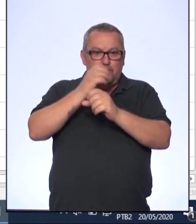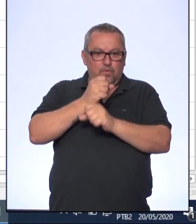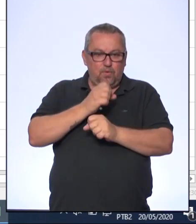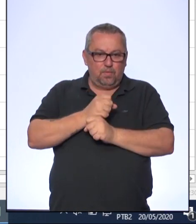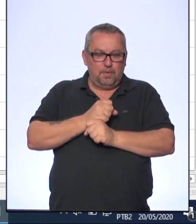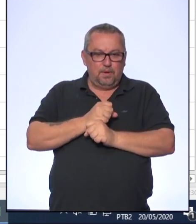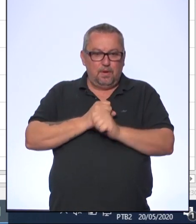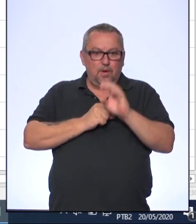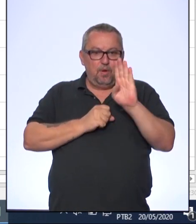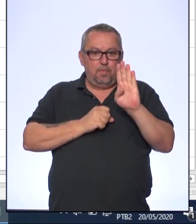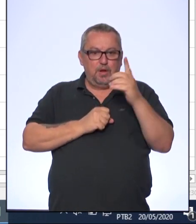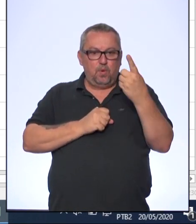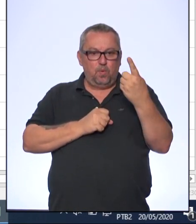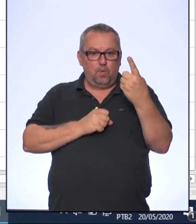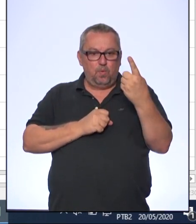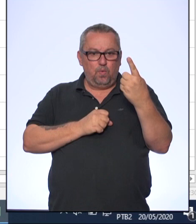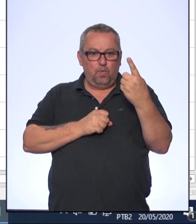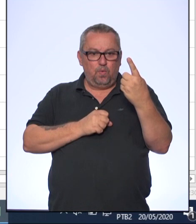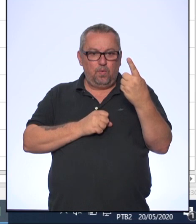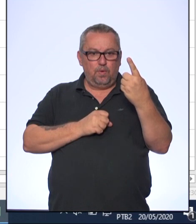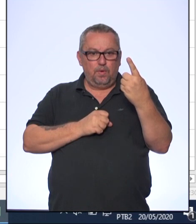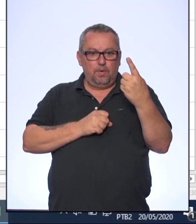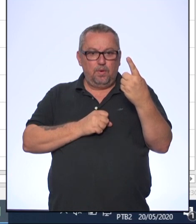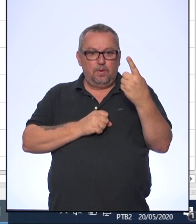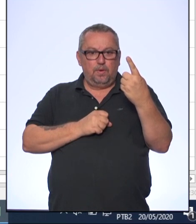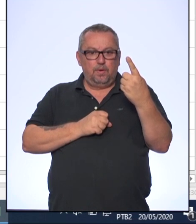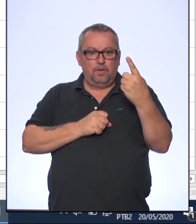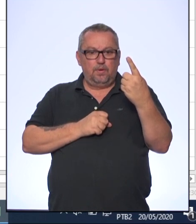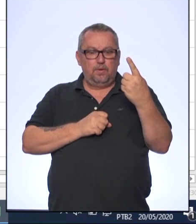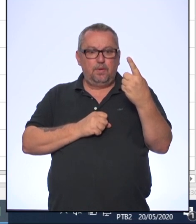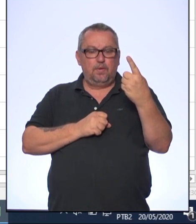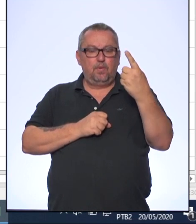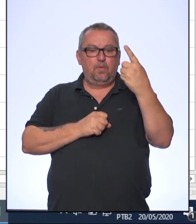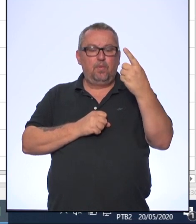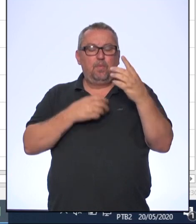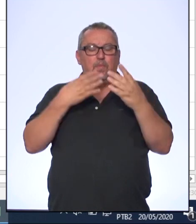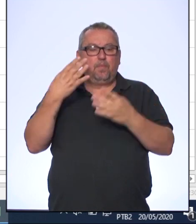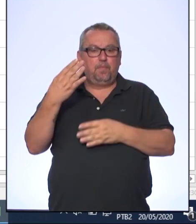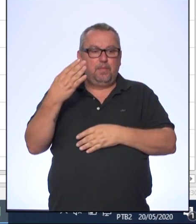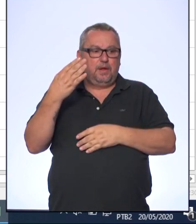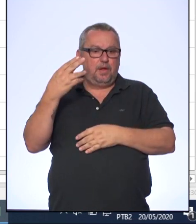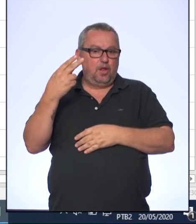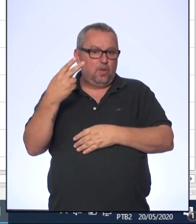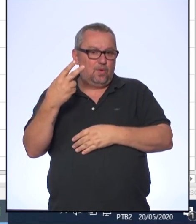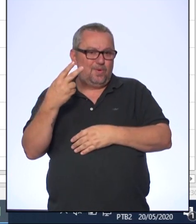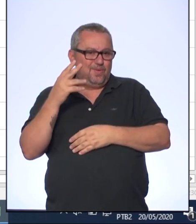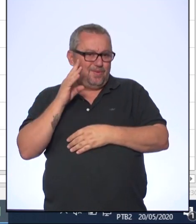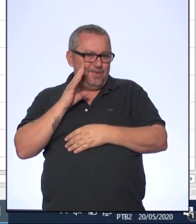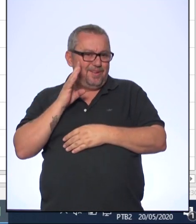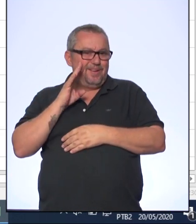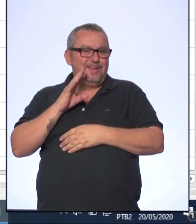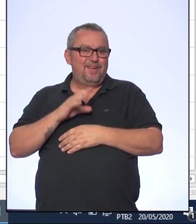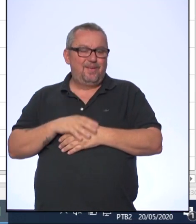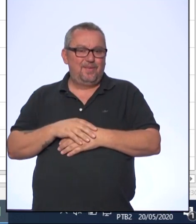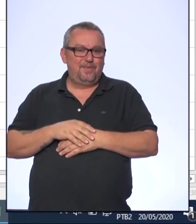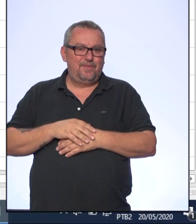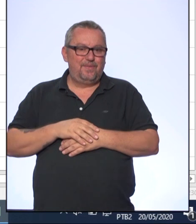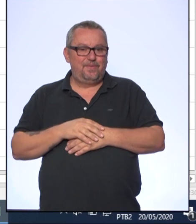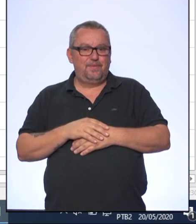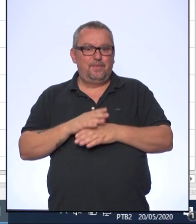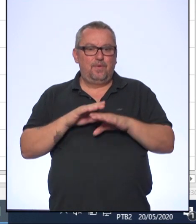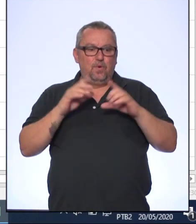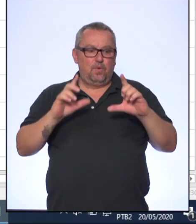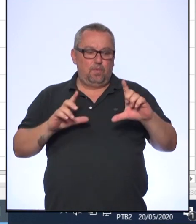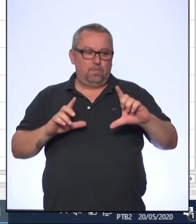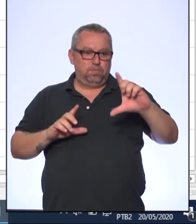soma, B1, ó, B1 com B2, tá vendo? Ó que legal. Quando eu fechar o